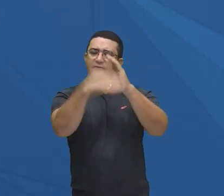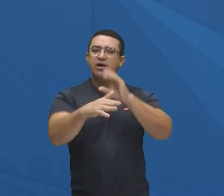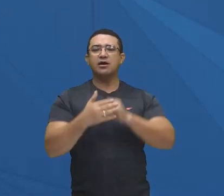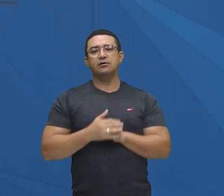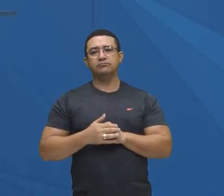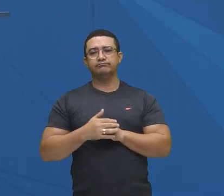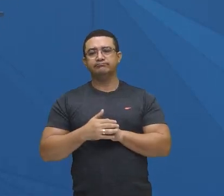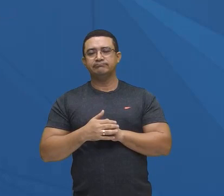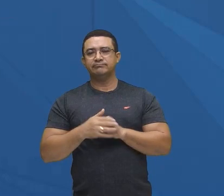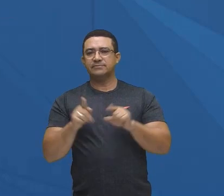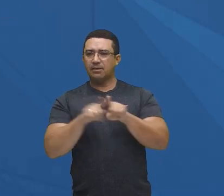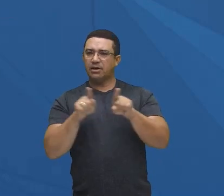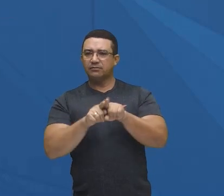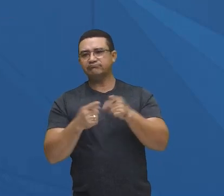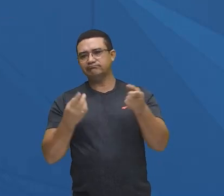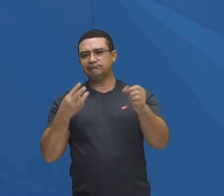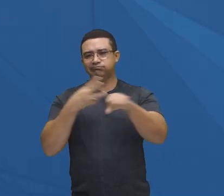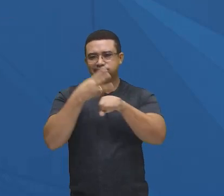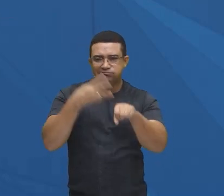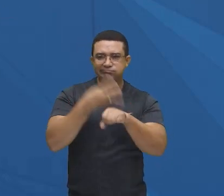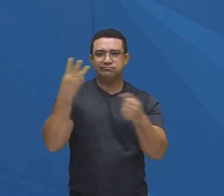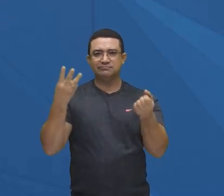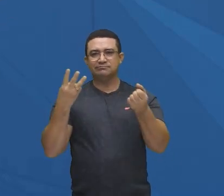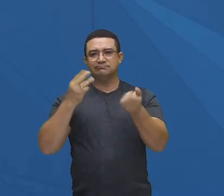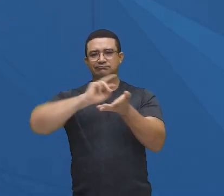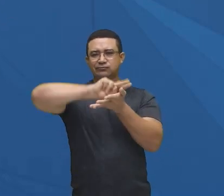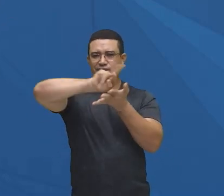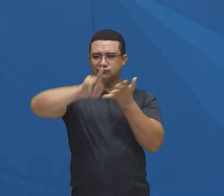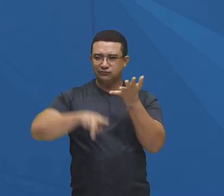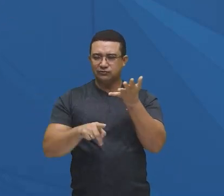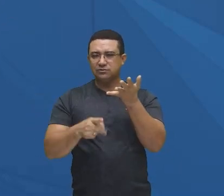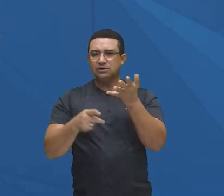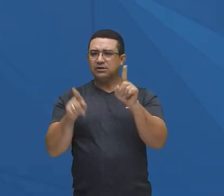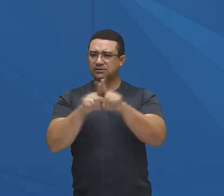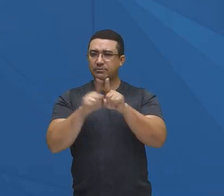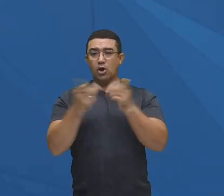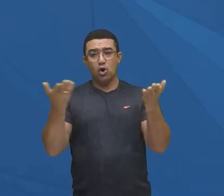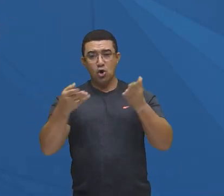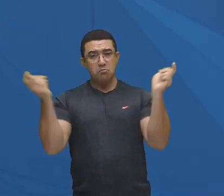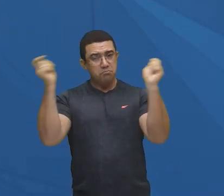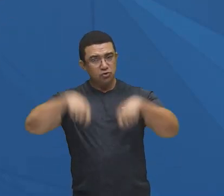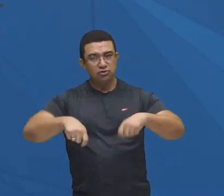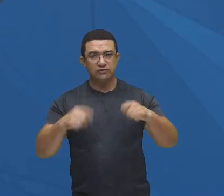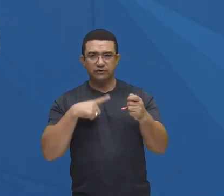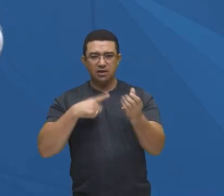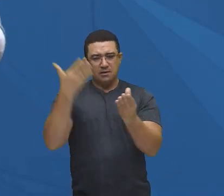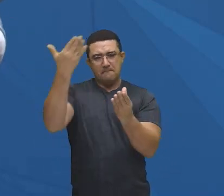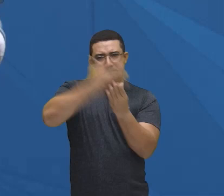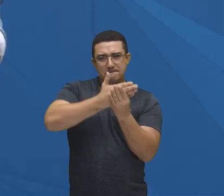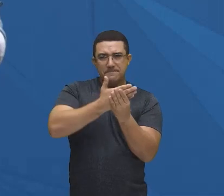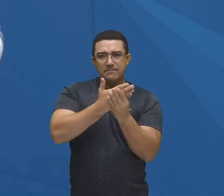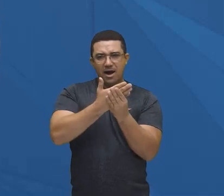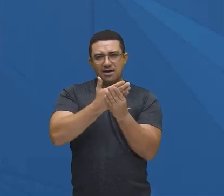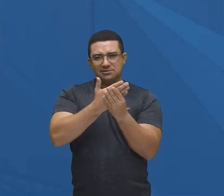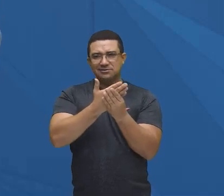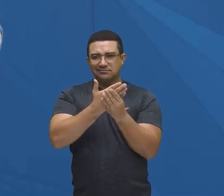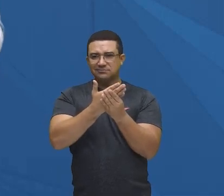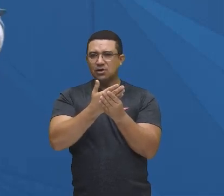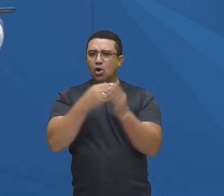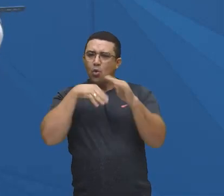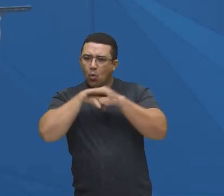A capacidade de armazenamento dessas fotos também aumentou. Hoje você tem uma pasta, um celular, né, onde você